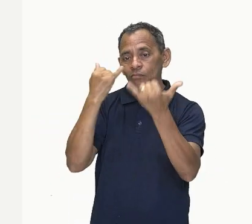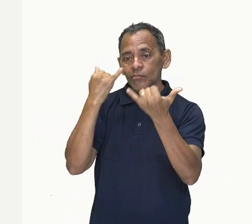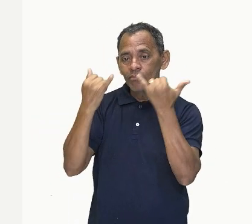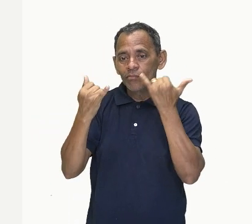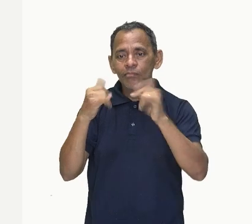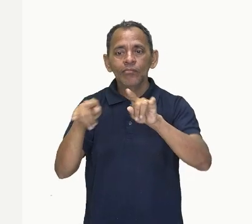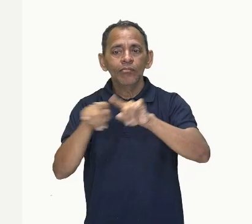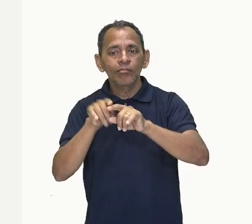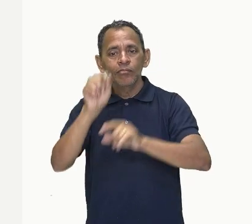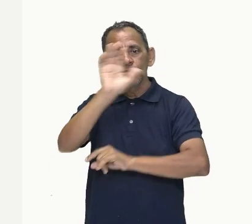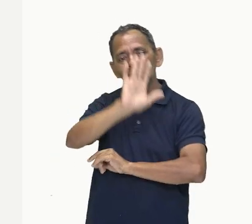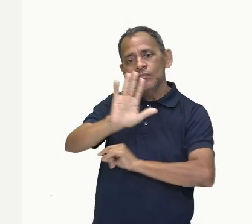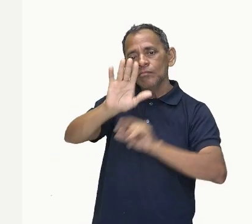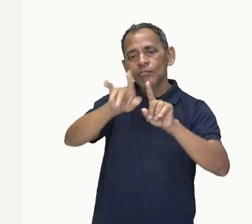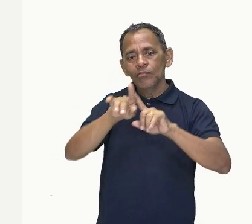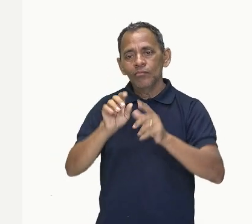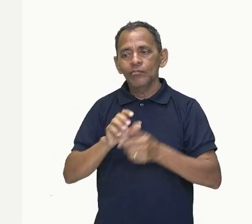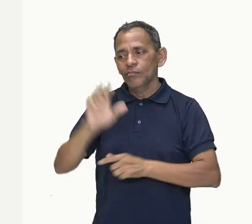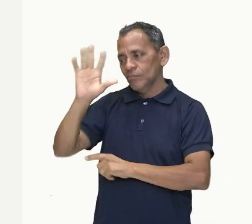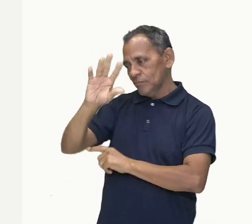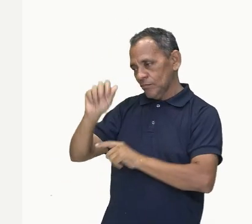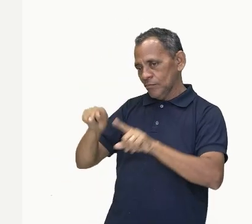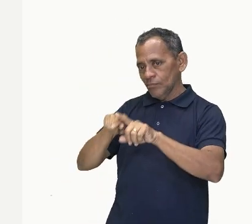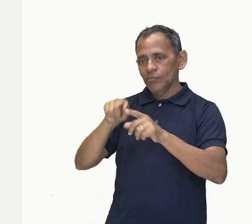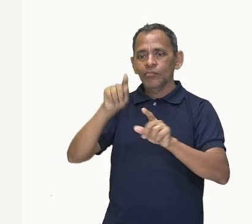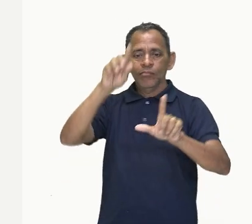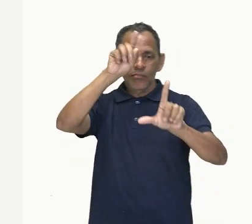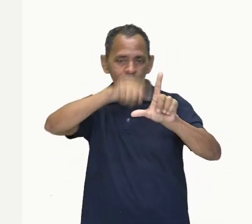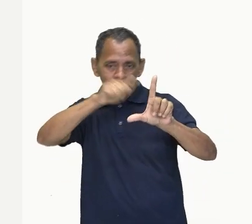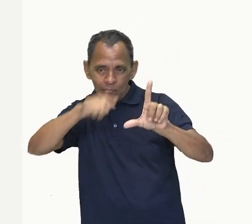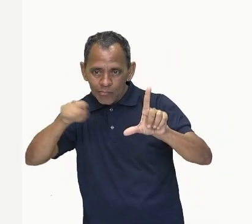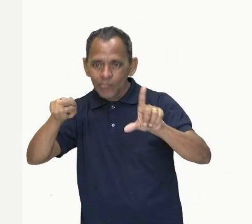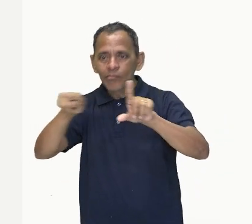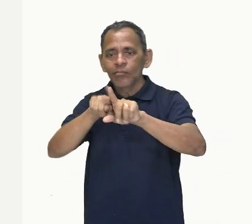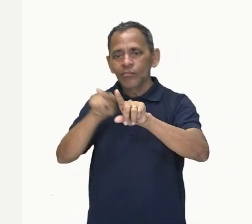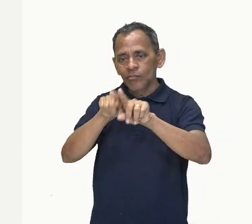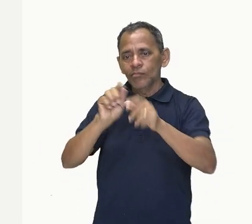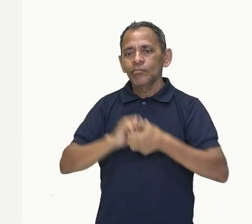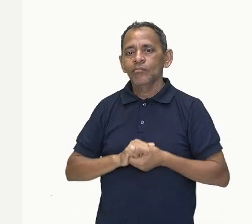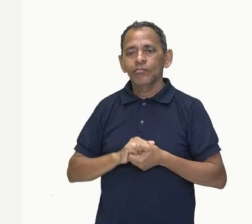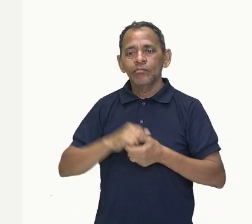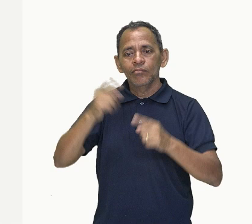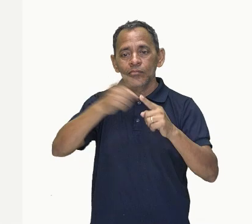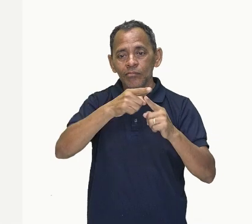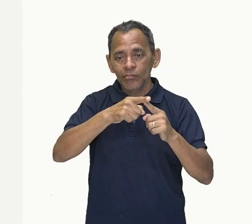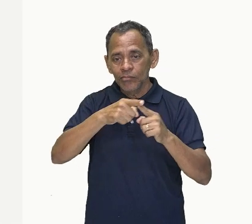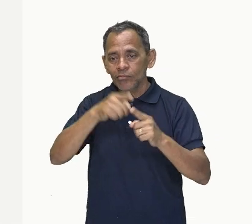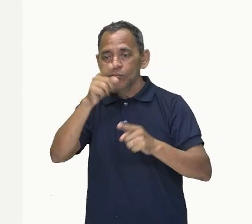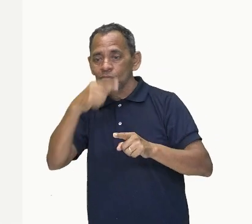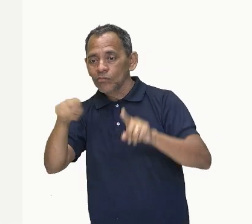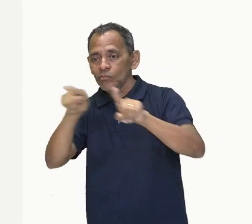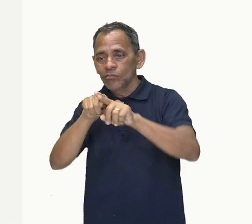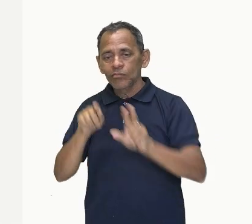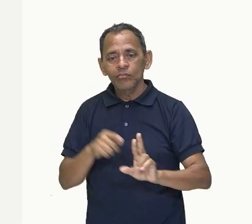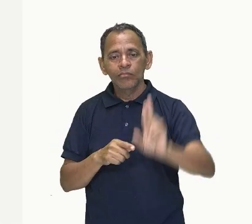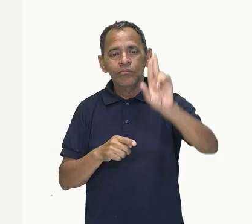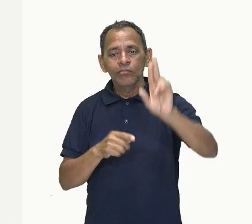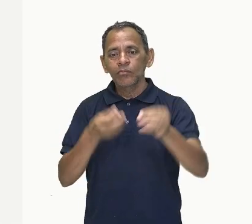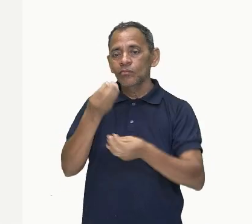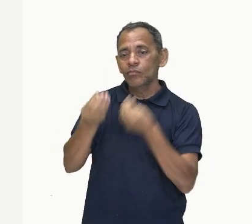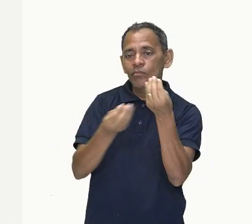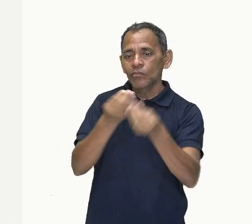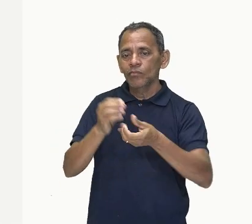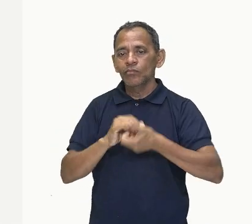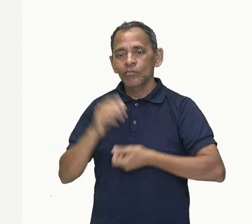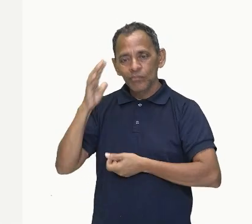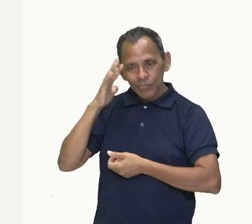sobre o espaço em mapas, em cartas, em croquis e outras formas que a gente tem também de representar os